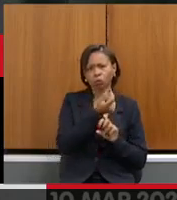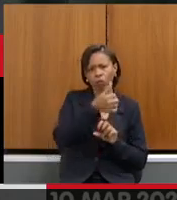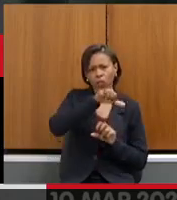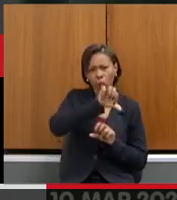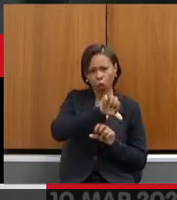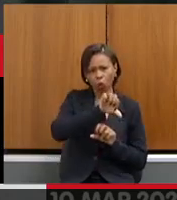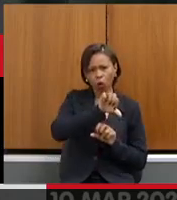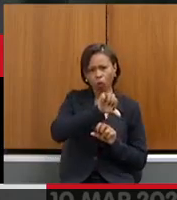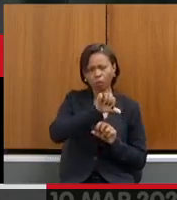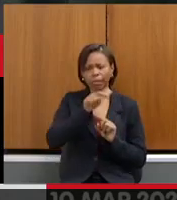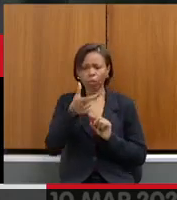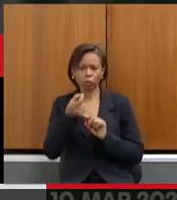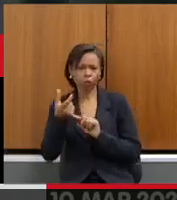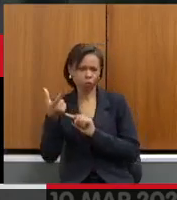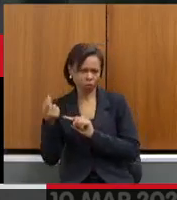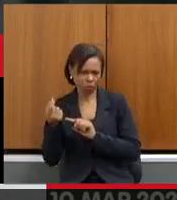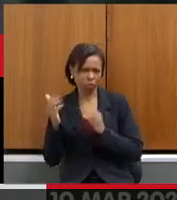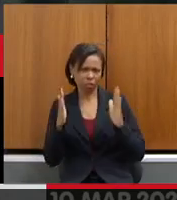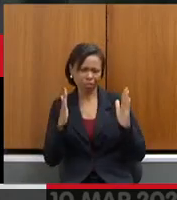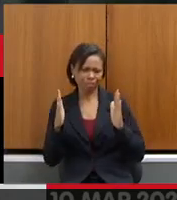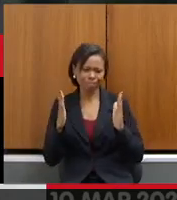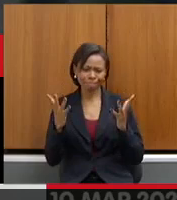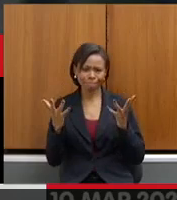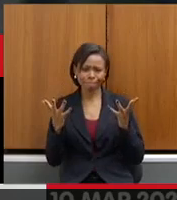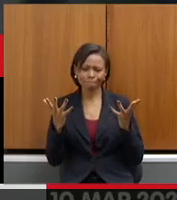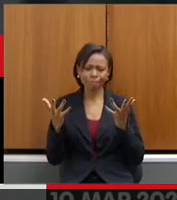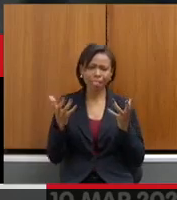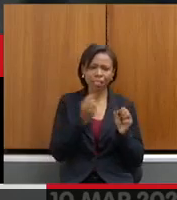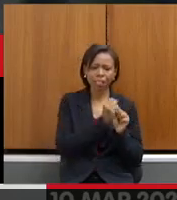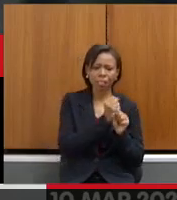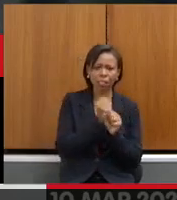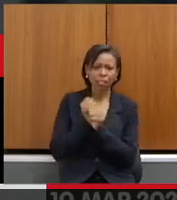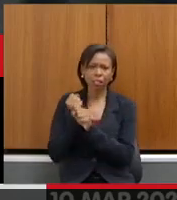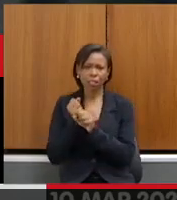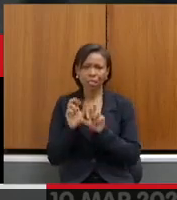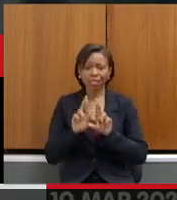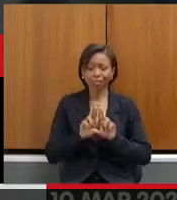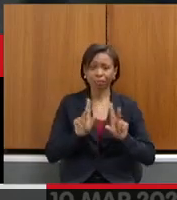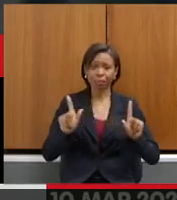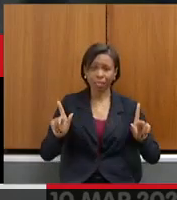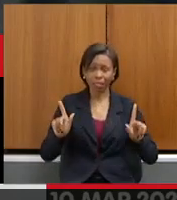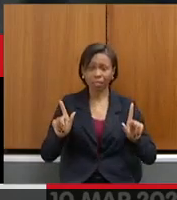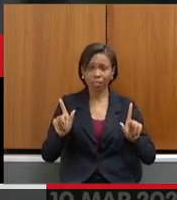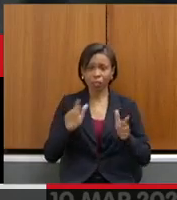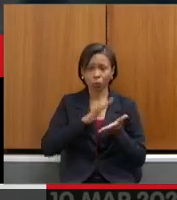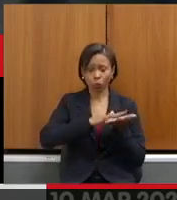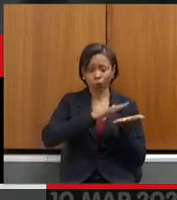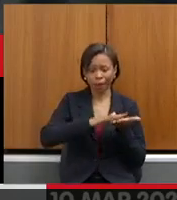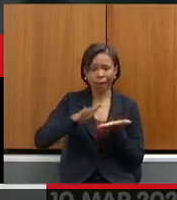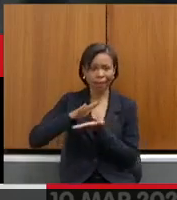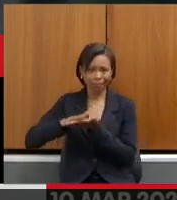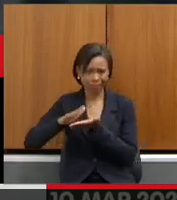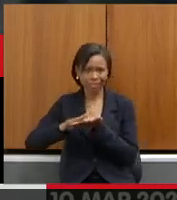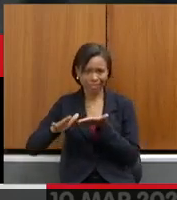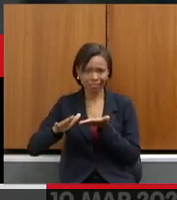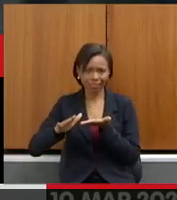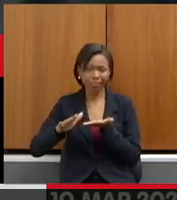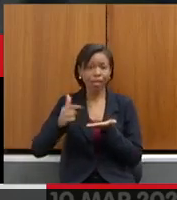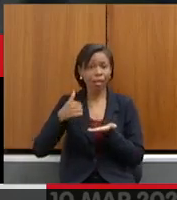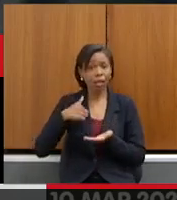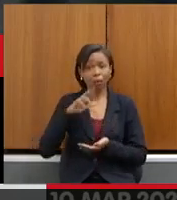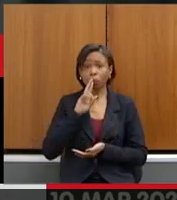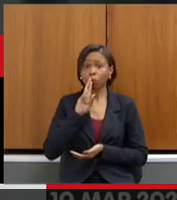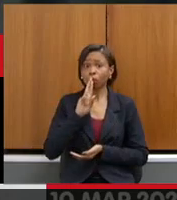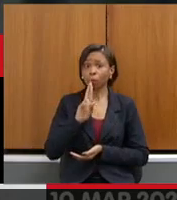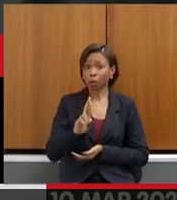deputado sobre sabe até perguntado acabou que a resposta seu cabelo não respondendo é essa